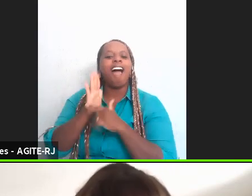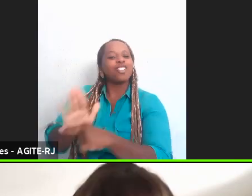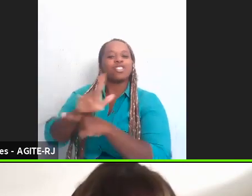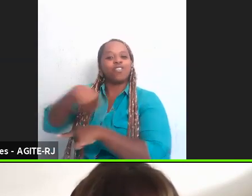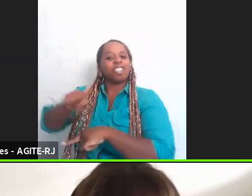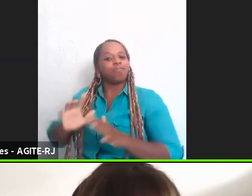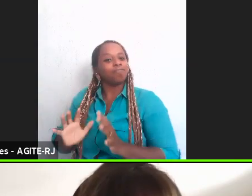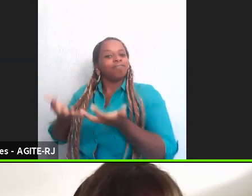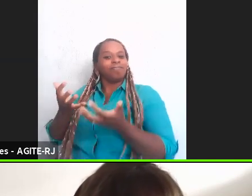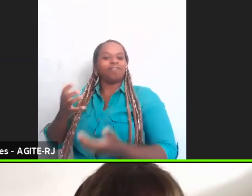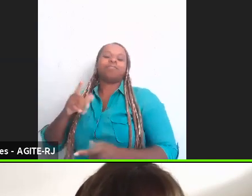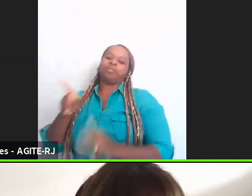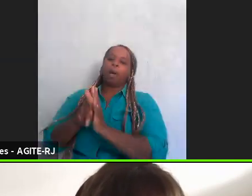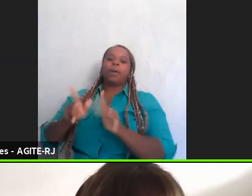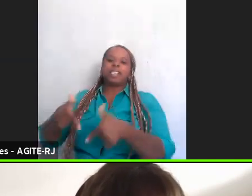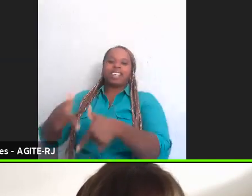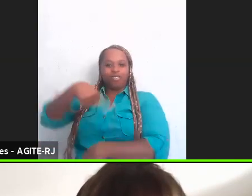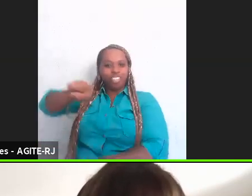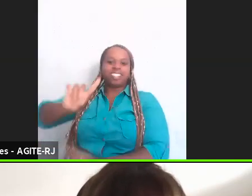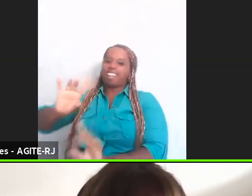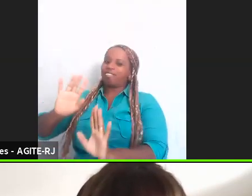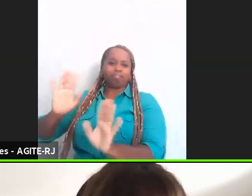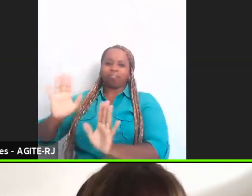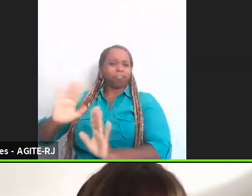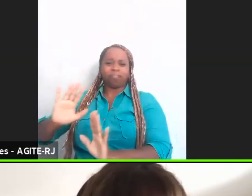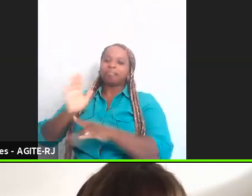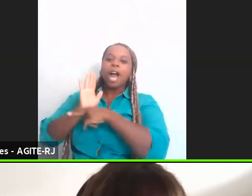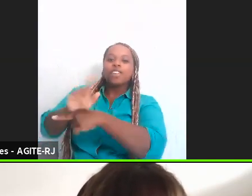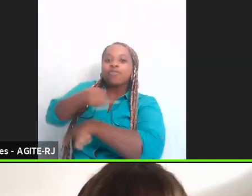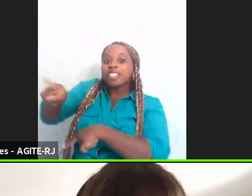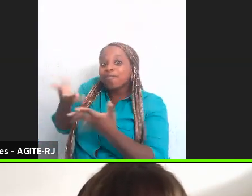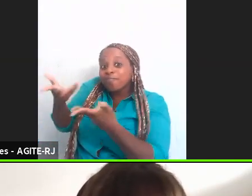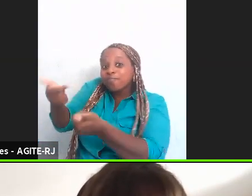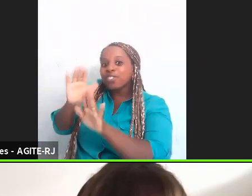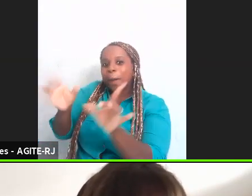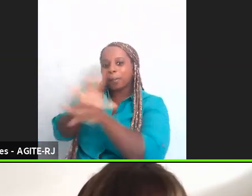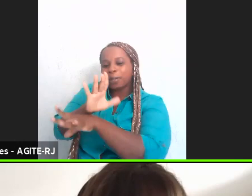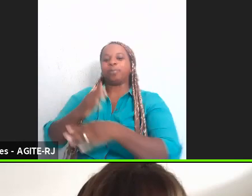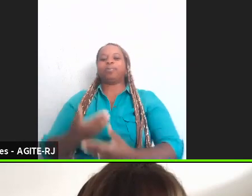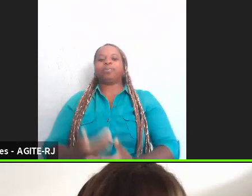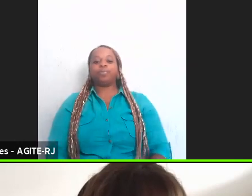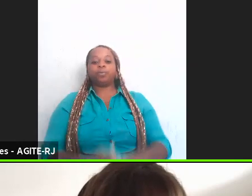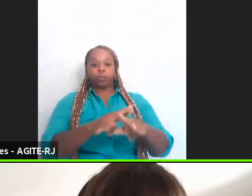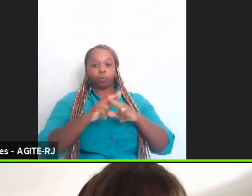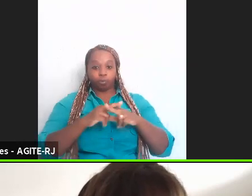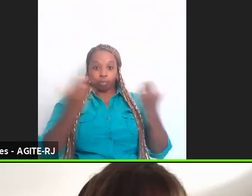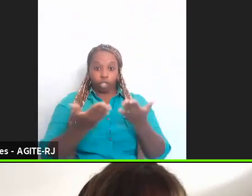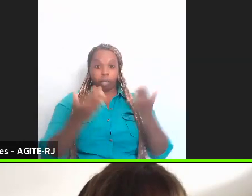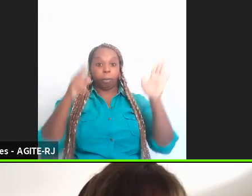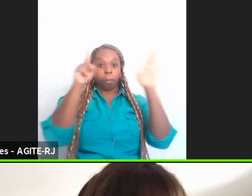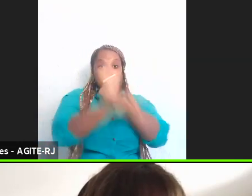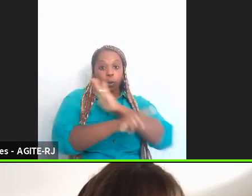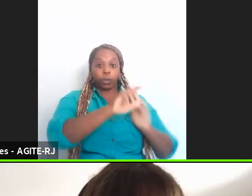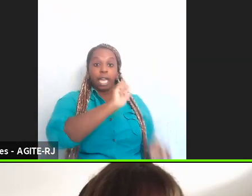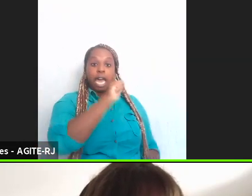fazer o que fizeram, mas nada demais, né? Vocês já são maravilhosos. Mas, então, vamos lá. As perguntas para a